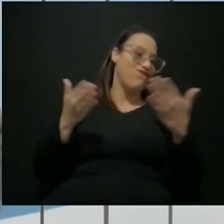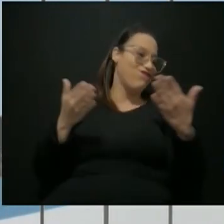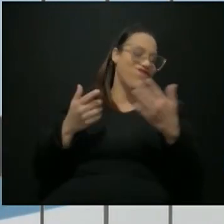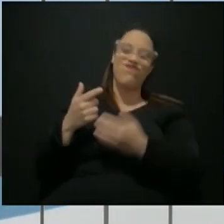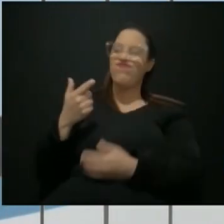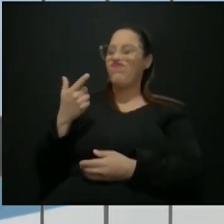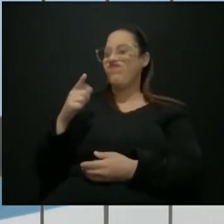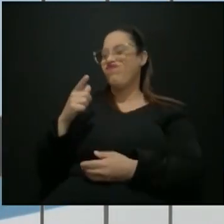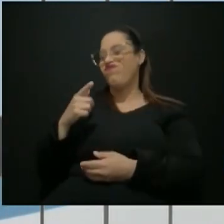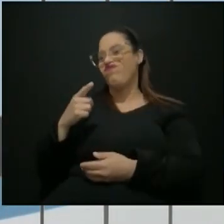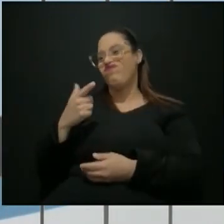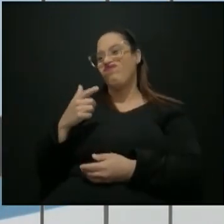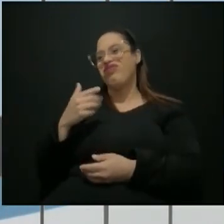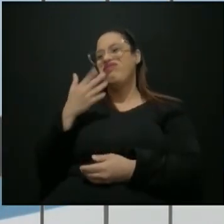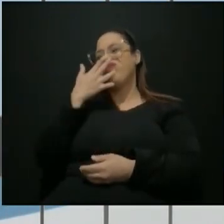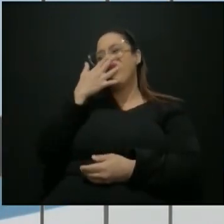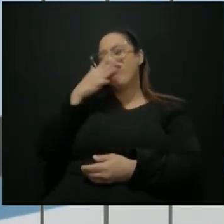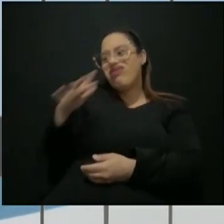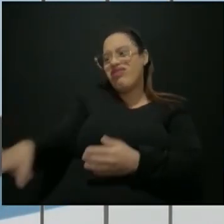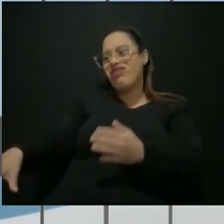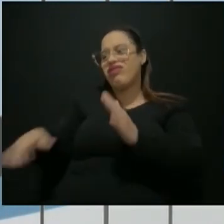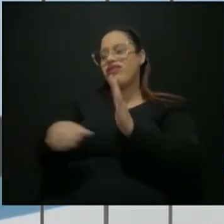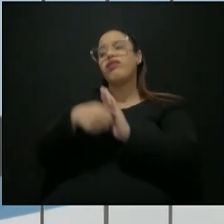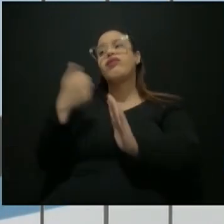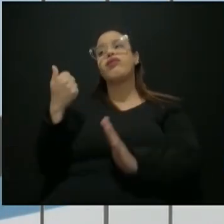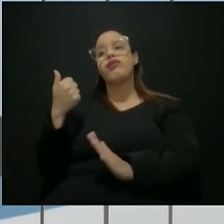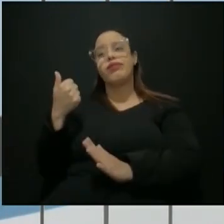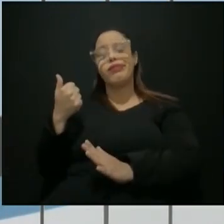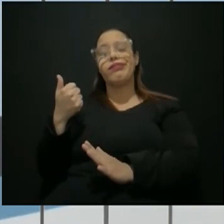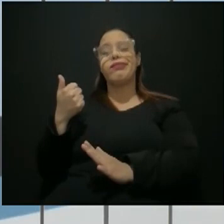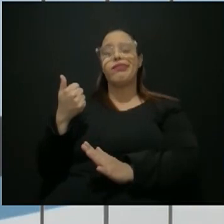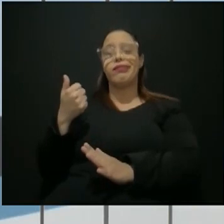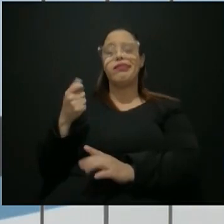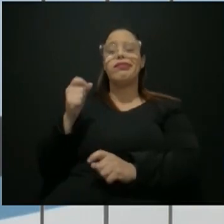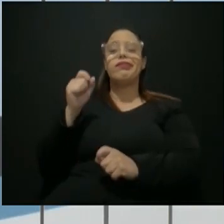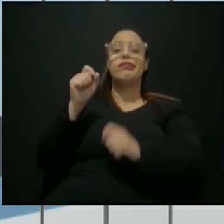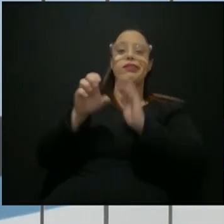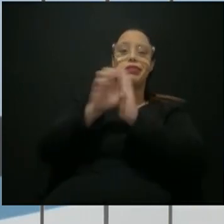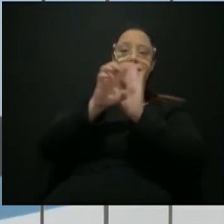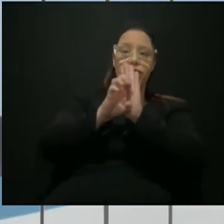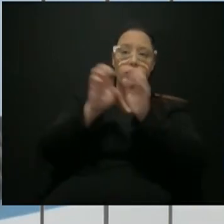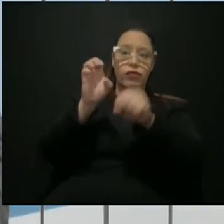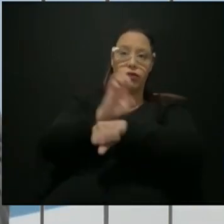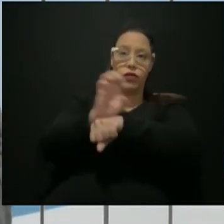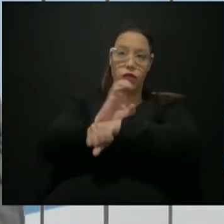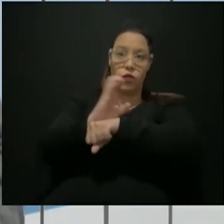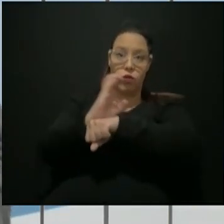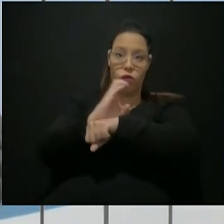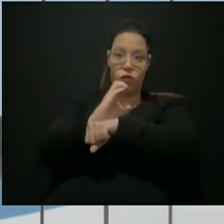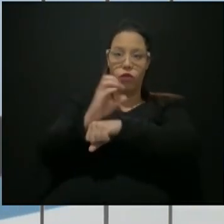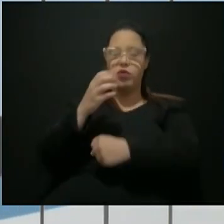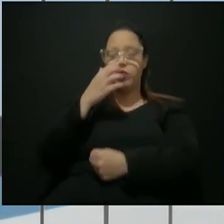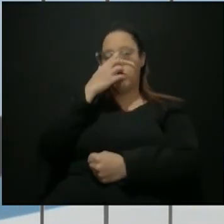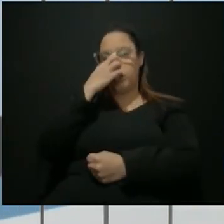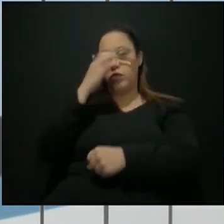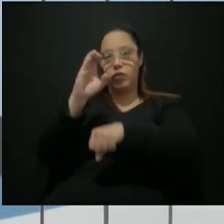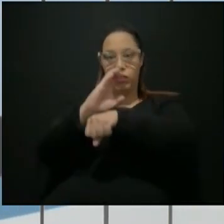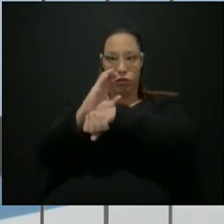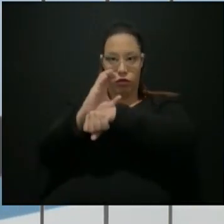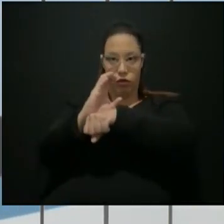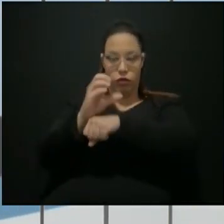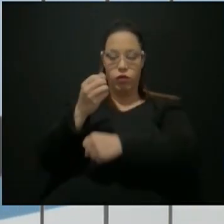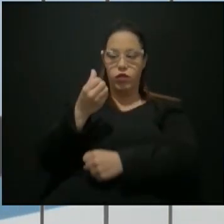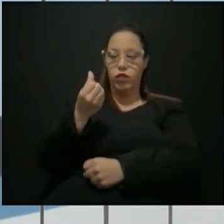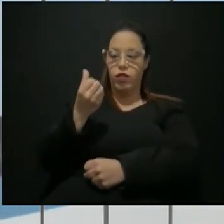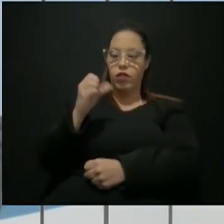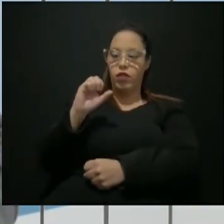sua infância, na sua primeira infância, né, uma Constituição cidadã como a gente tem hoje. Então a gente tem a Constituição de 1988,